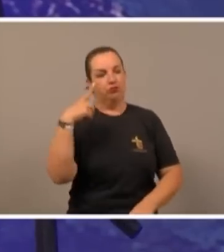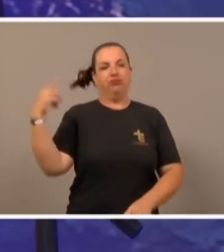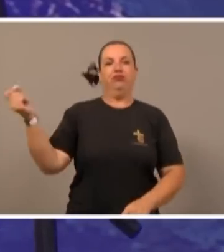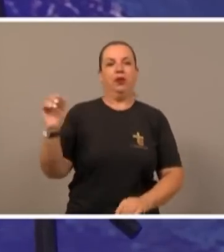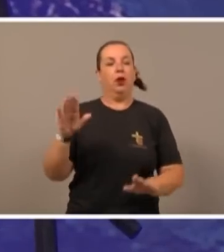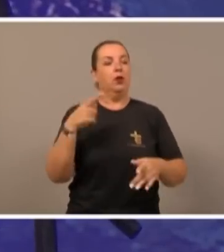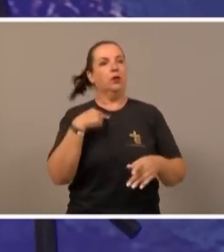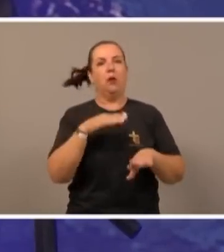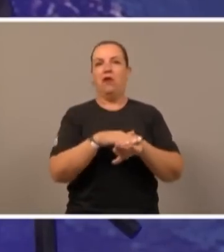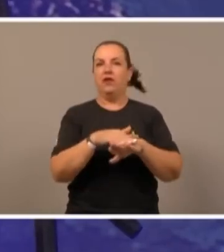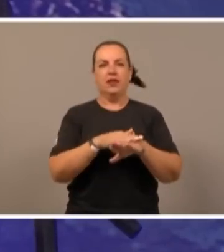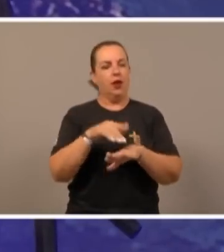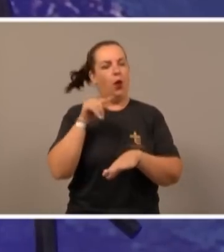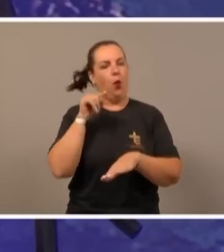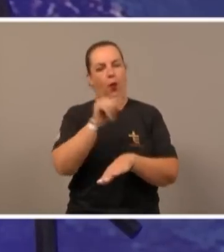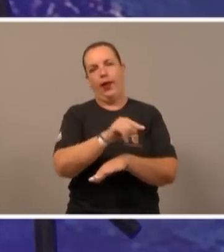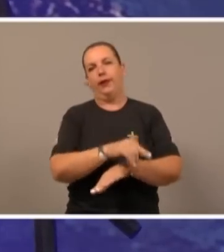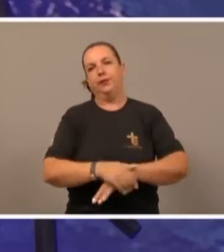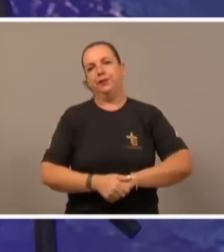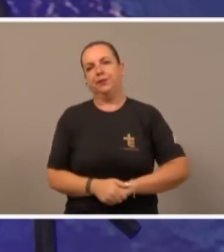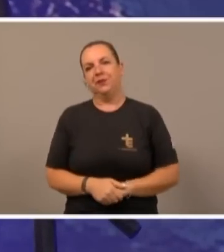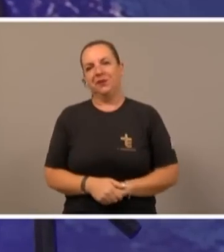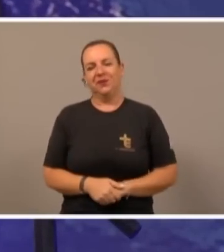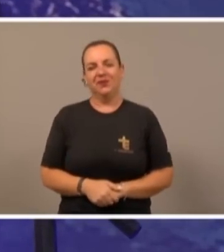eu não falar com ela.